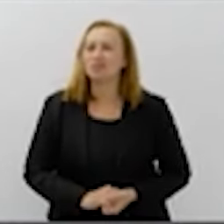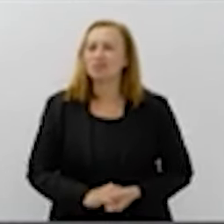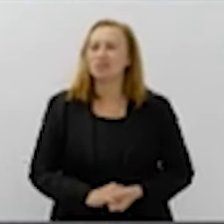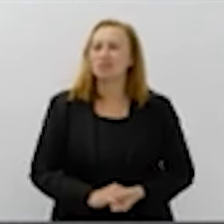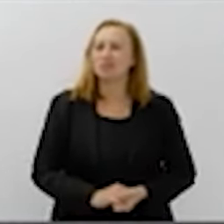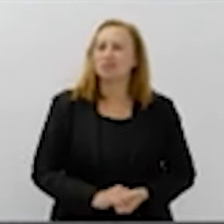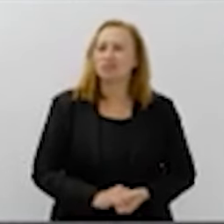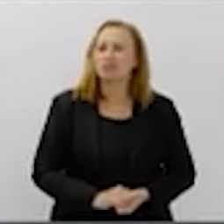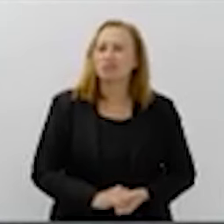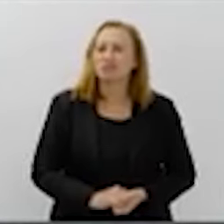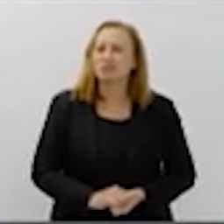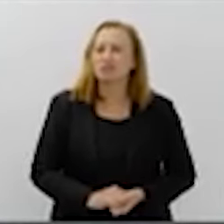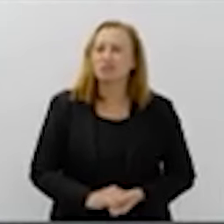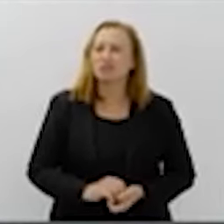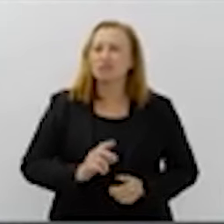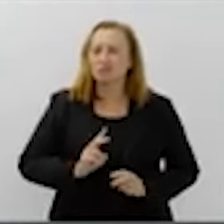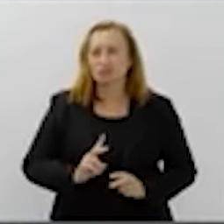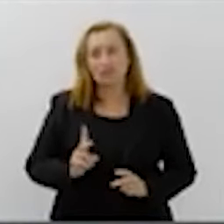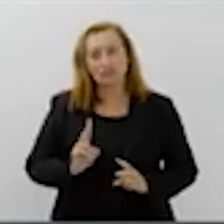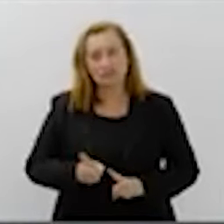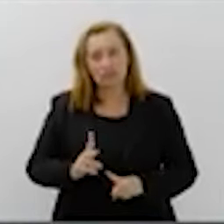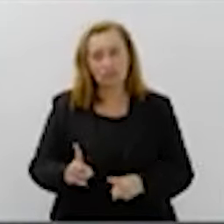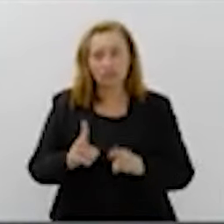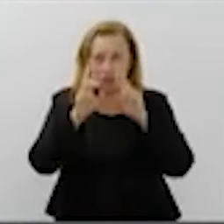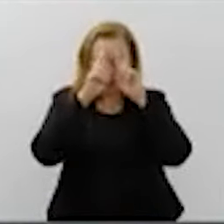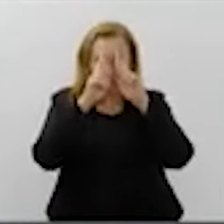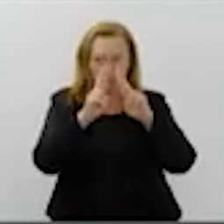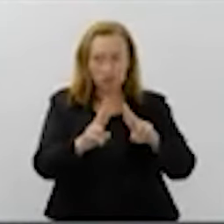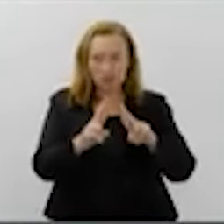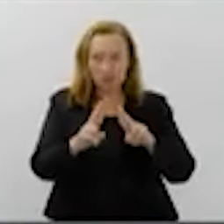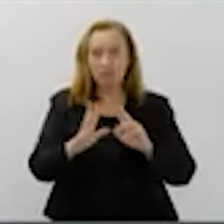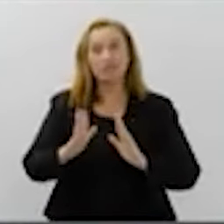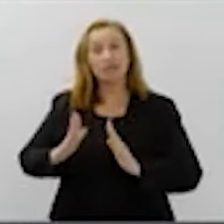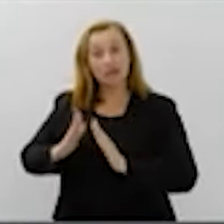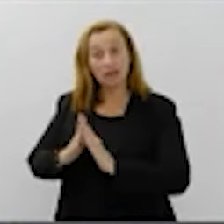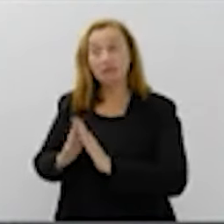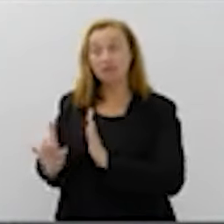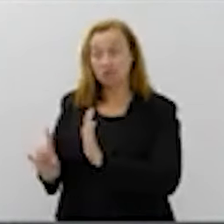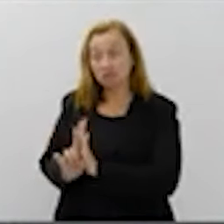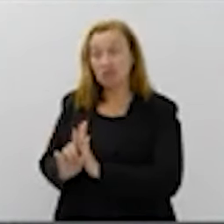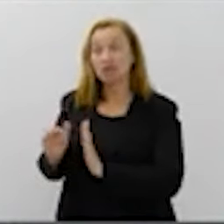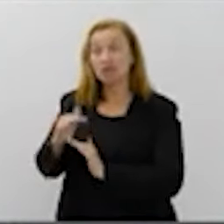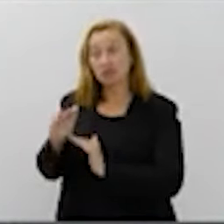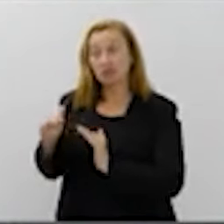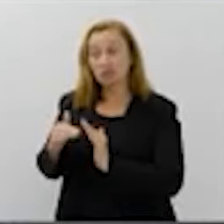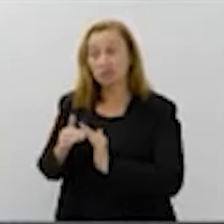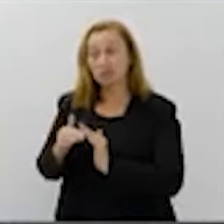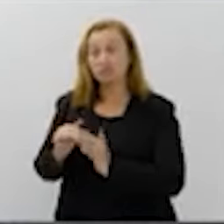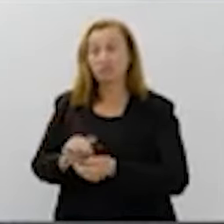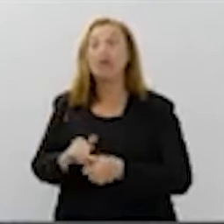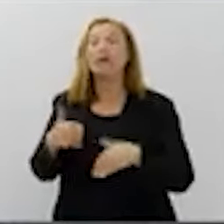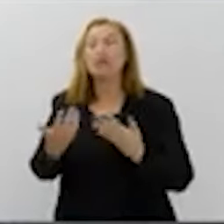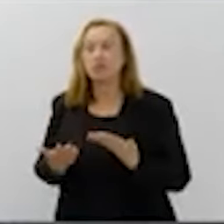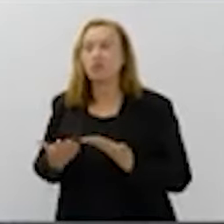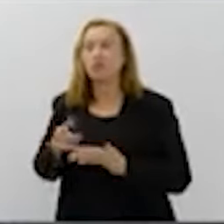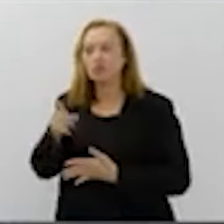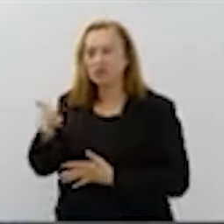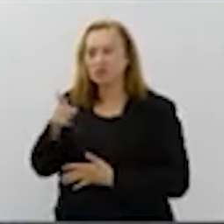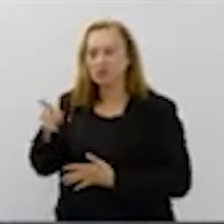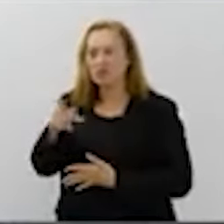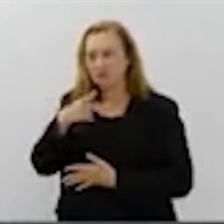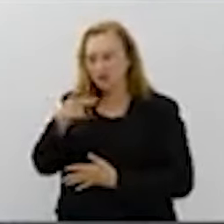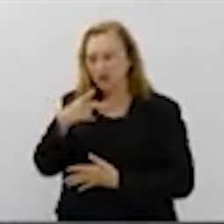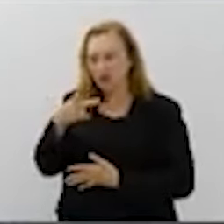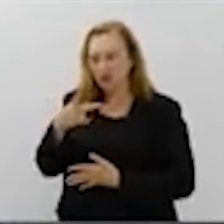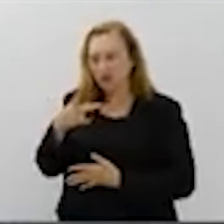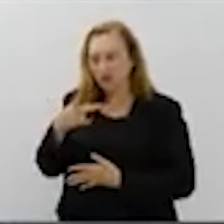2007. E sempre respeitei você nessa casa de lei, respeitei todos aqui. Então, quando você se dirigir à claque,